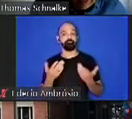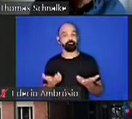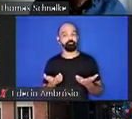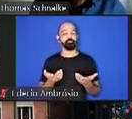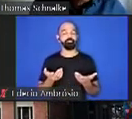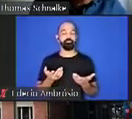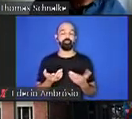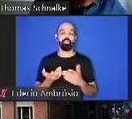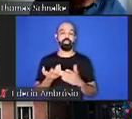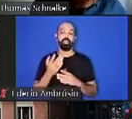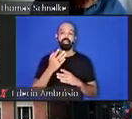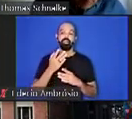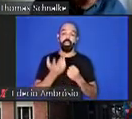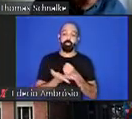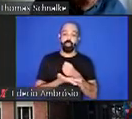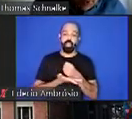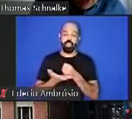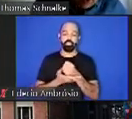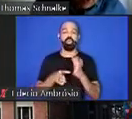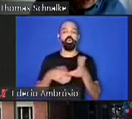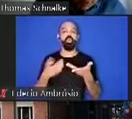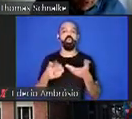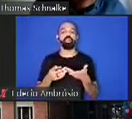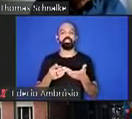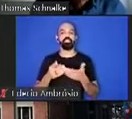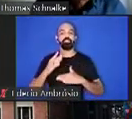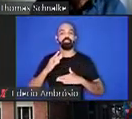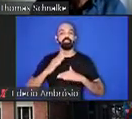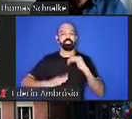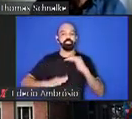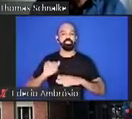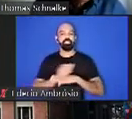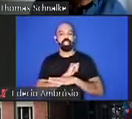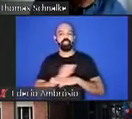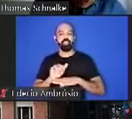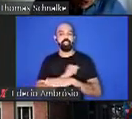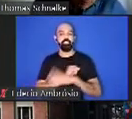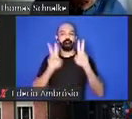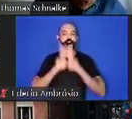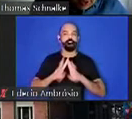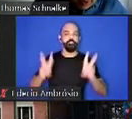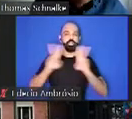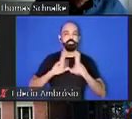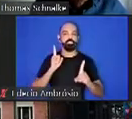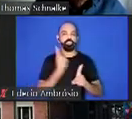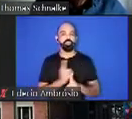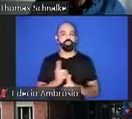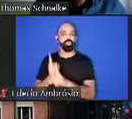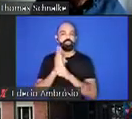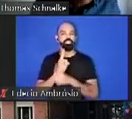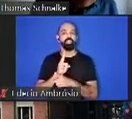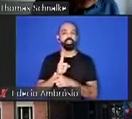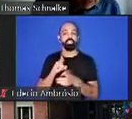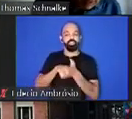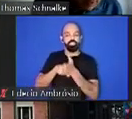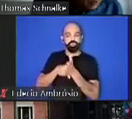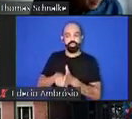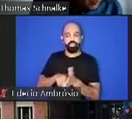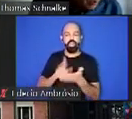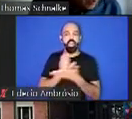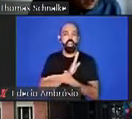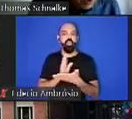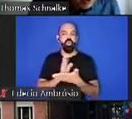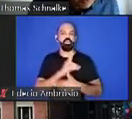e na base de tudo que técnicas visuais e estratégias podem ser descobertas quando estudamos alguns dos